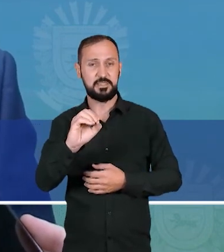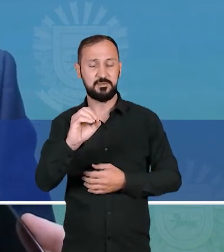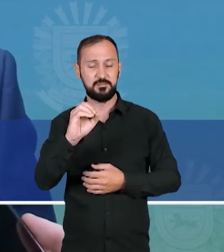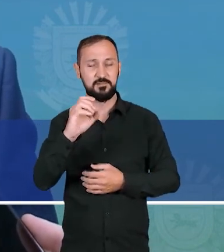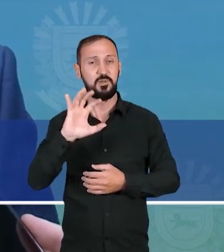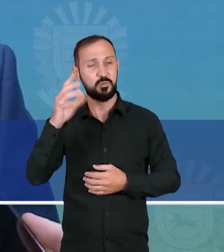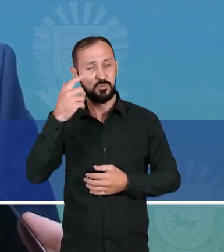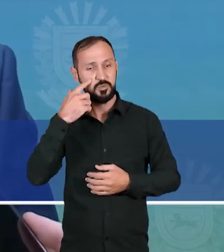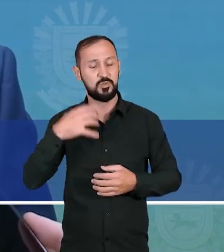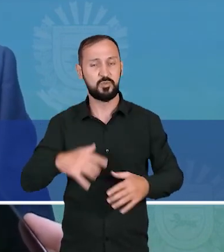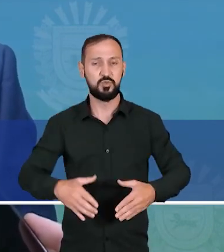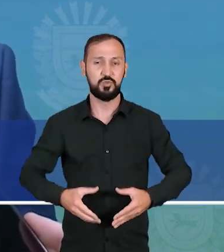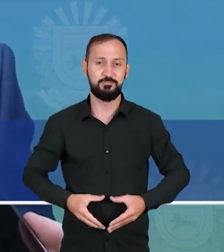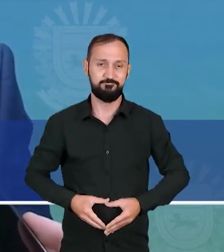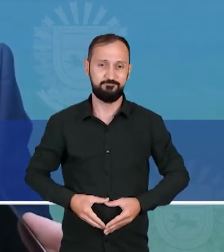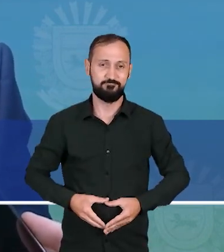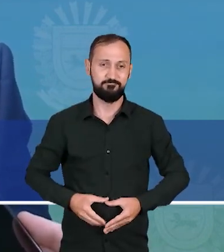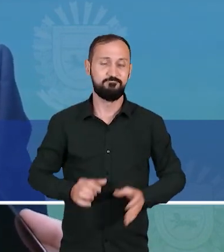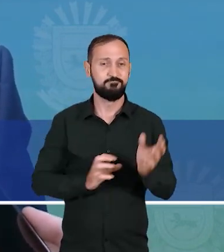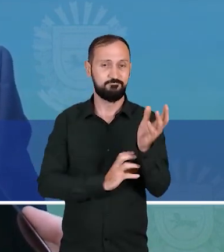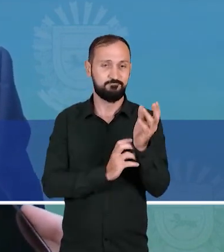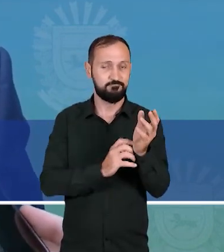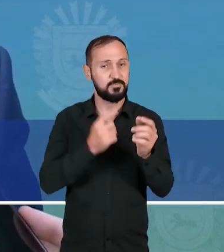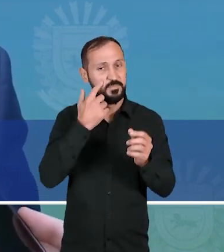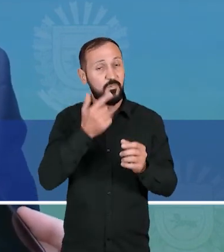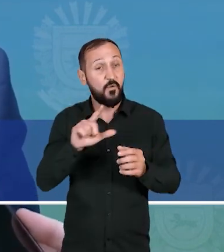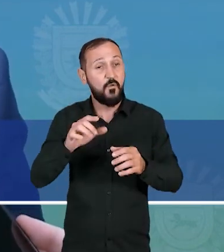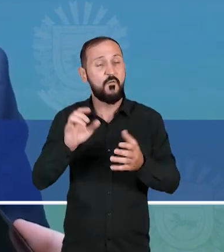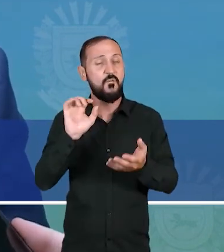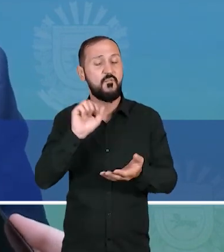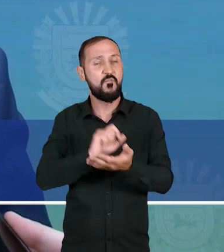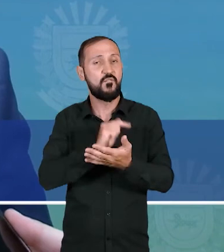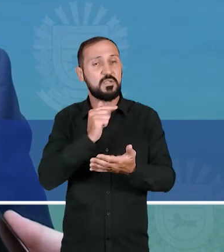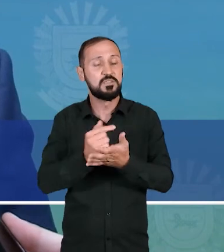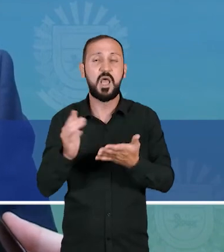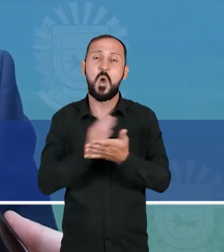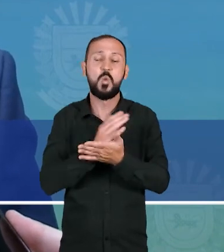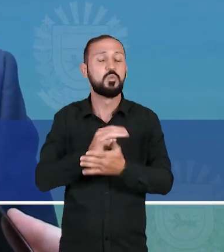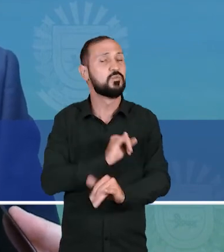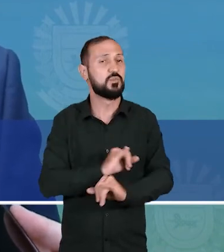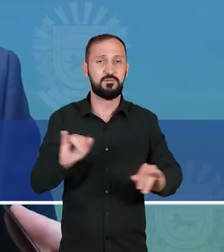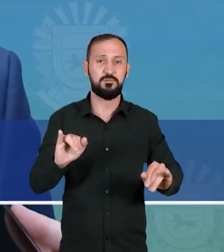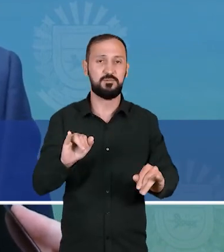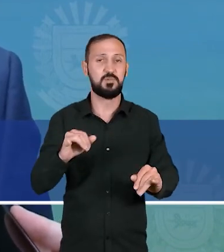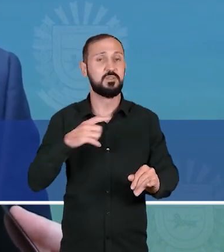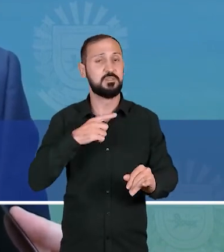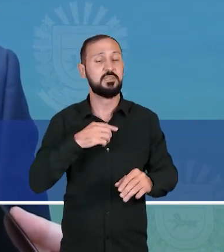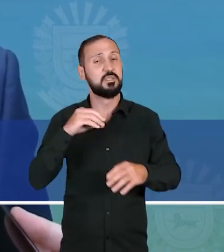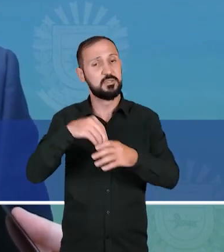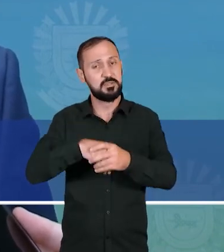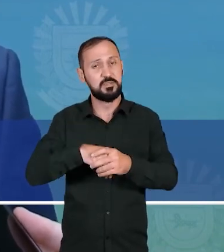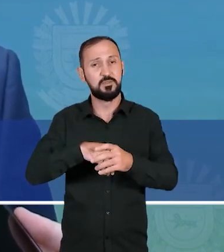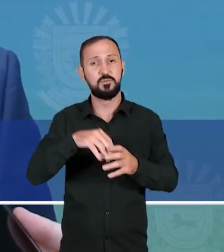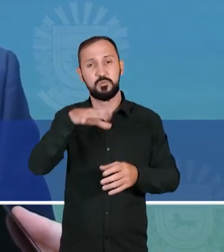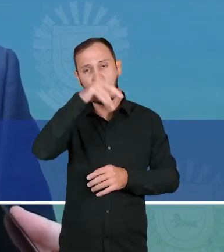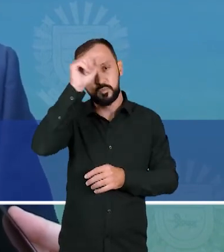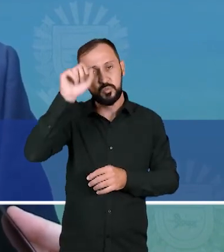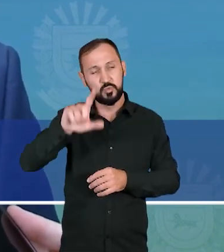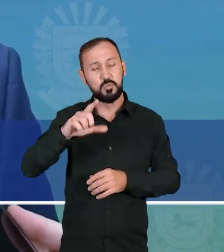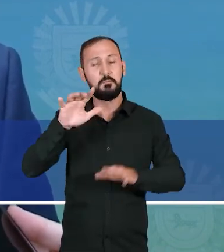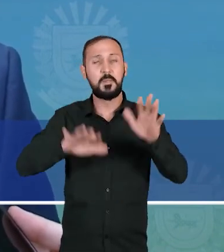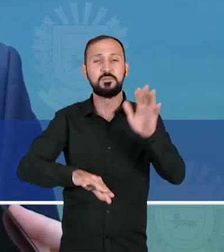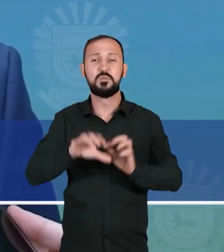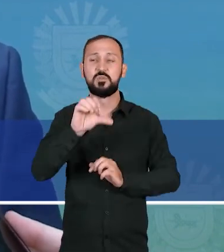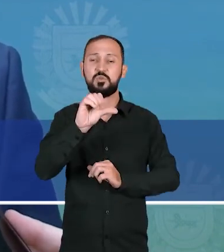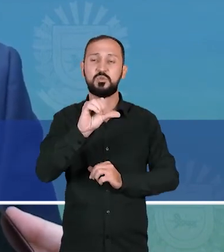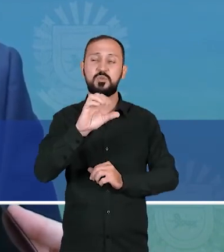de útero. Isso dados oficiais, fora os que não foram diagnosticados. Então nós temos no estado de Mato Grosso do Sul em